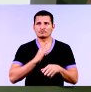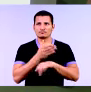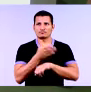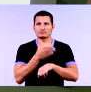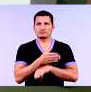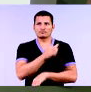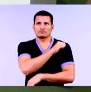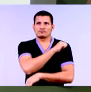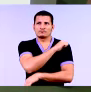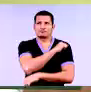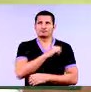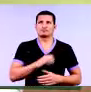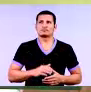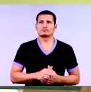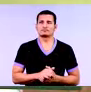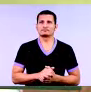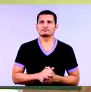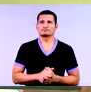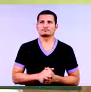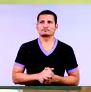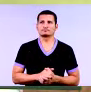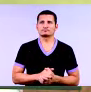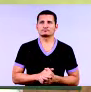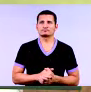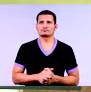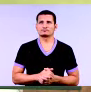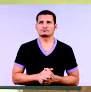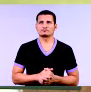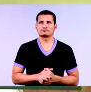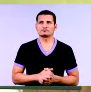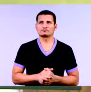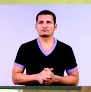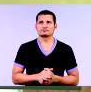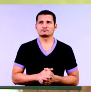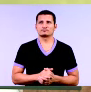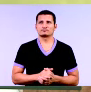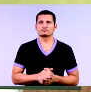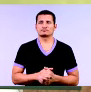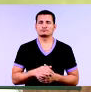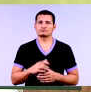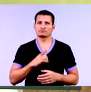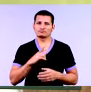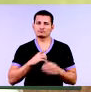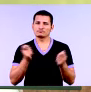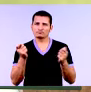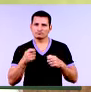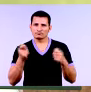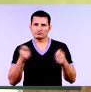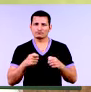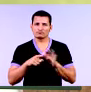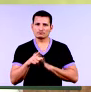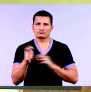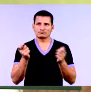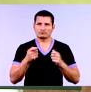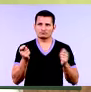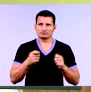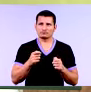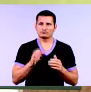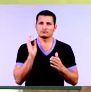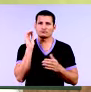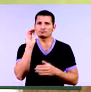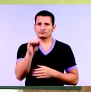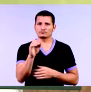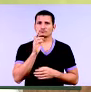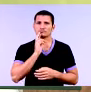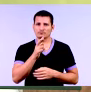nossos alunos essa noite? Isso, então, professor, foi até questionado aqui a possibilidade da gente colocar essas respostas do